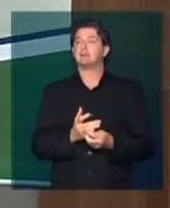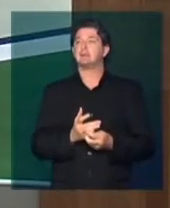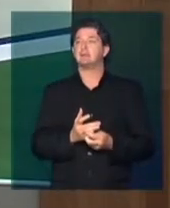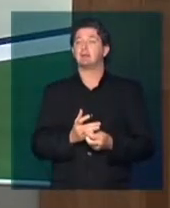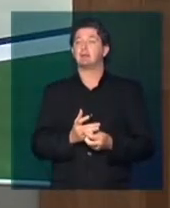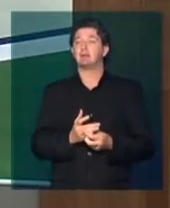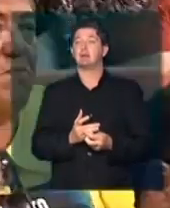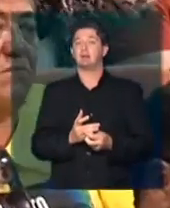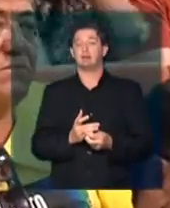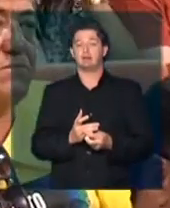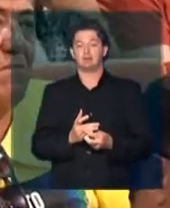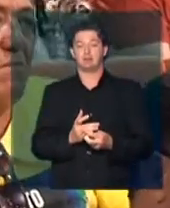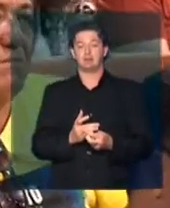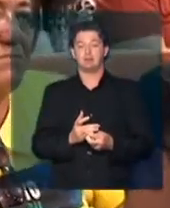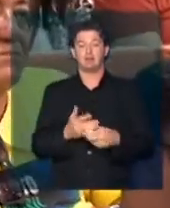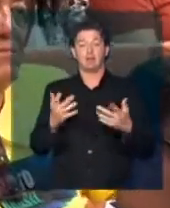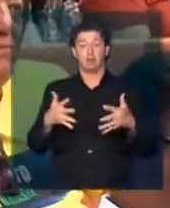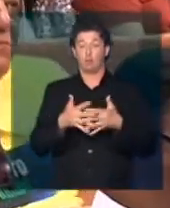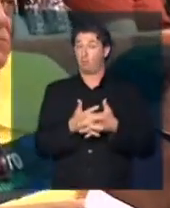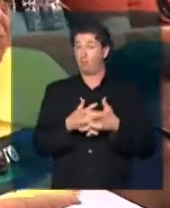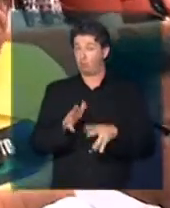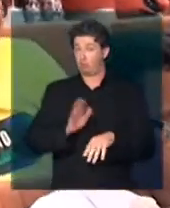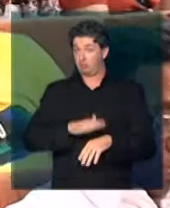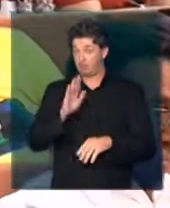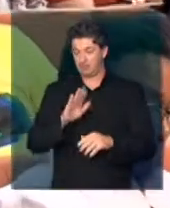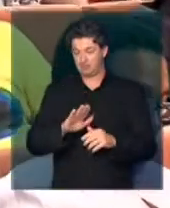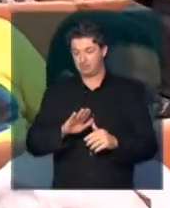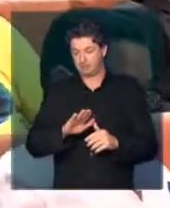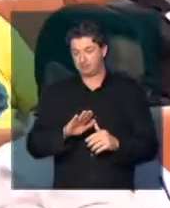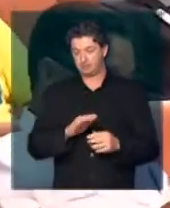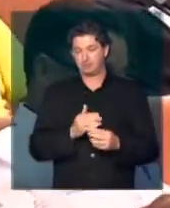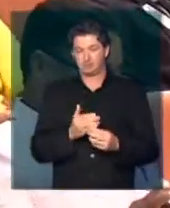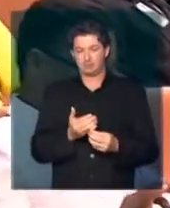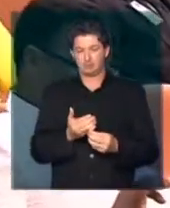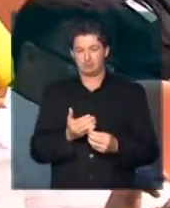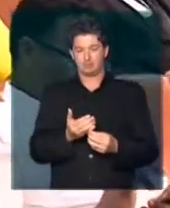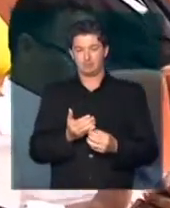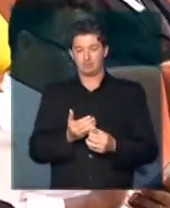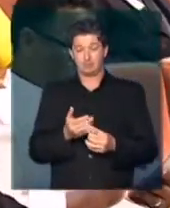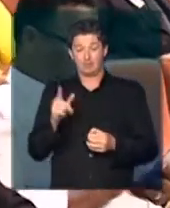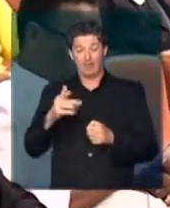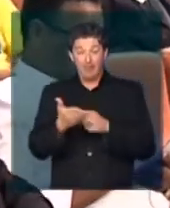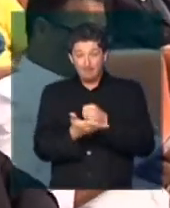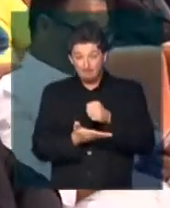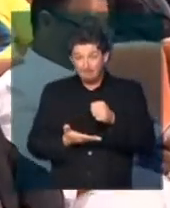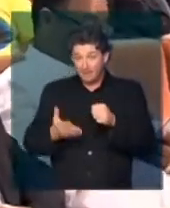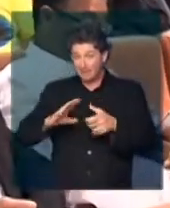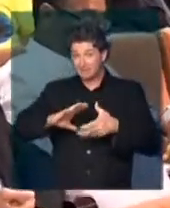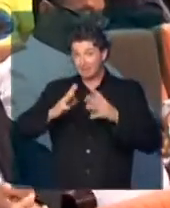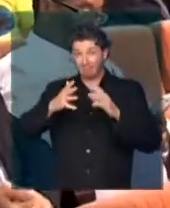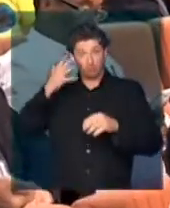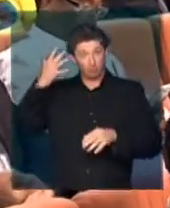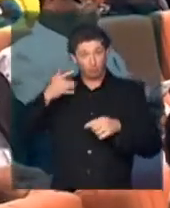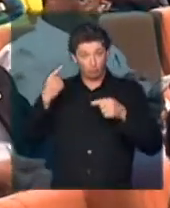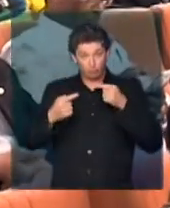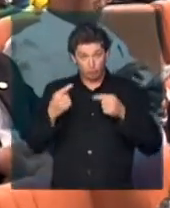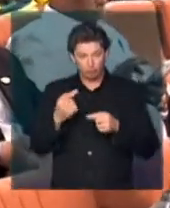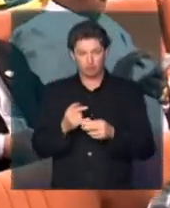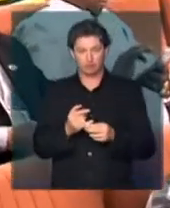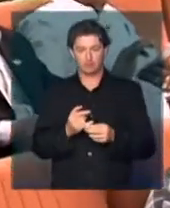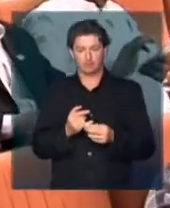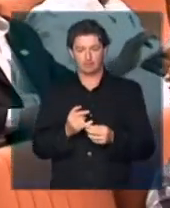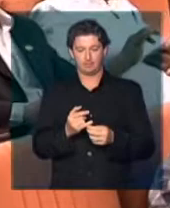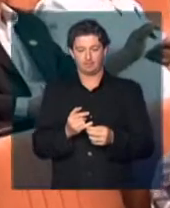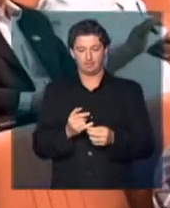aí vem o mais complicado, que é o cerne, é o núcleo da reforma política, que